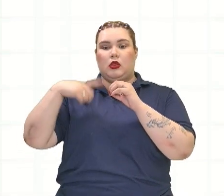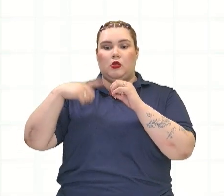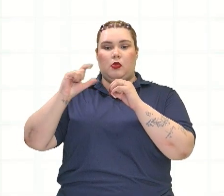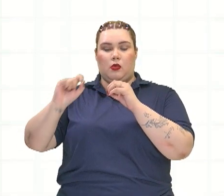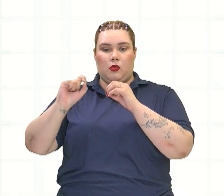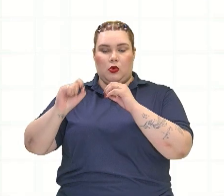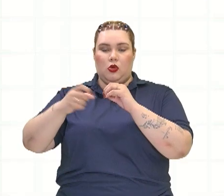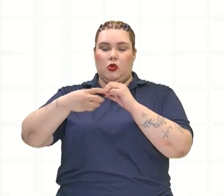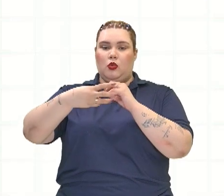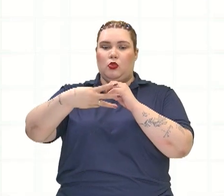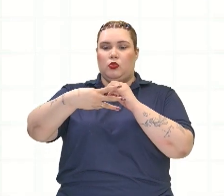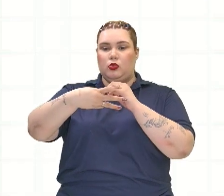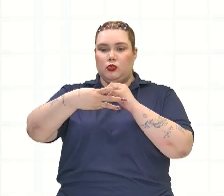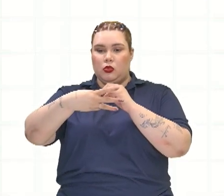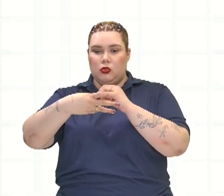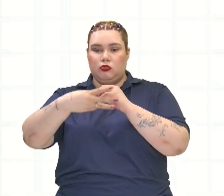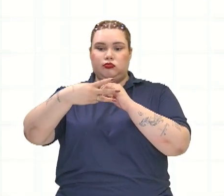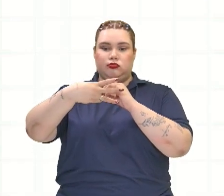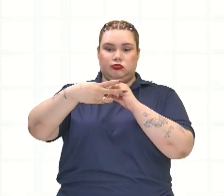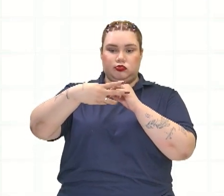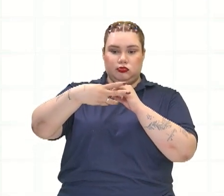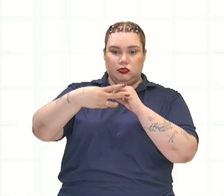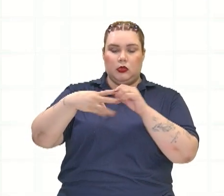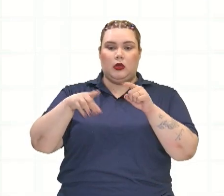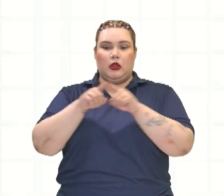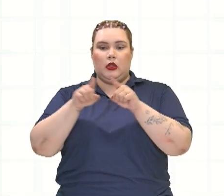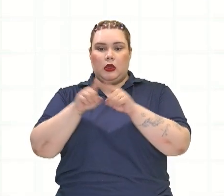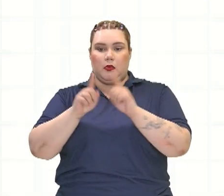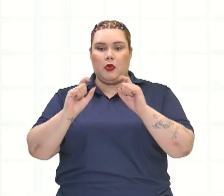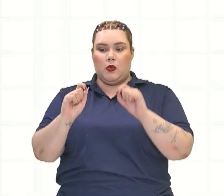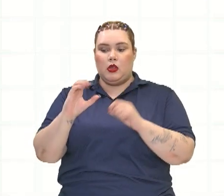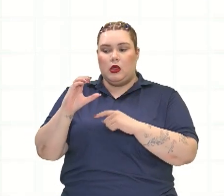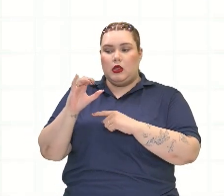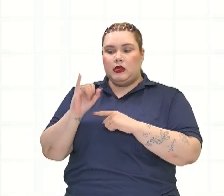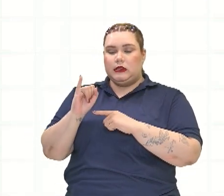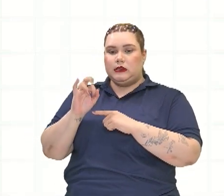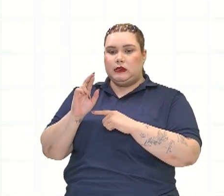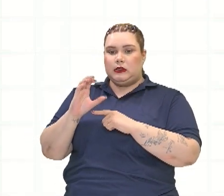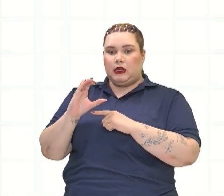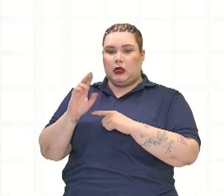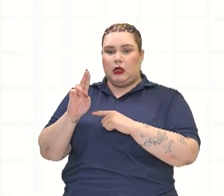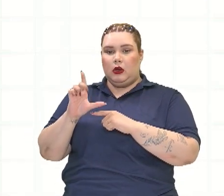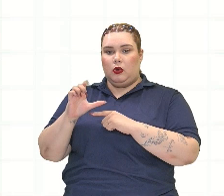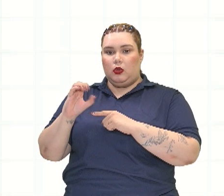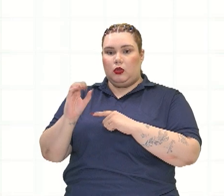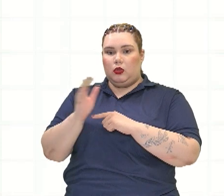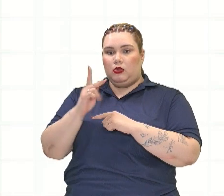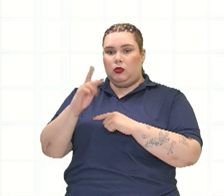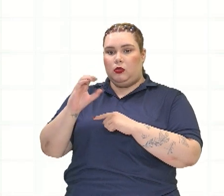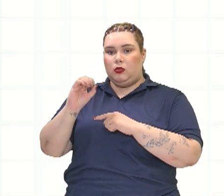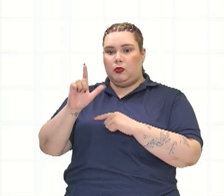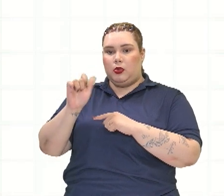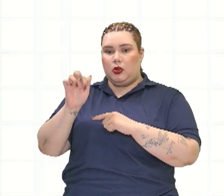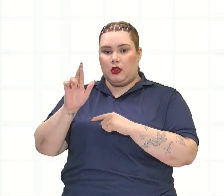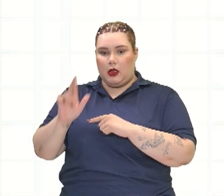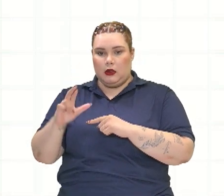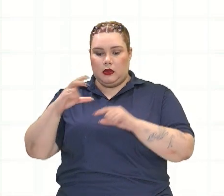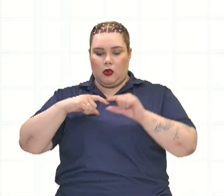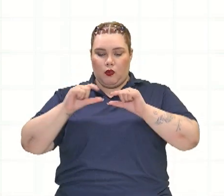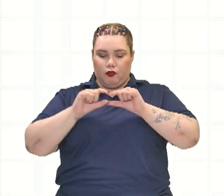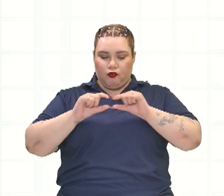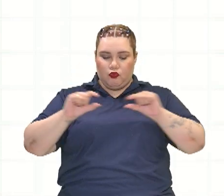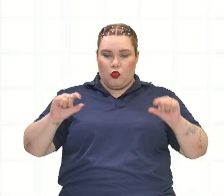círculos polares, né? Que já são essa parte aqui bem de cima e bem de baixo,